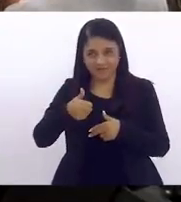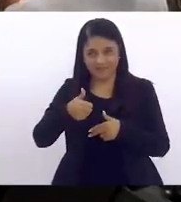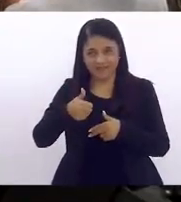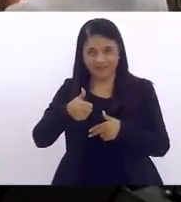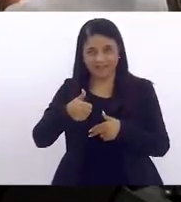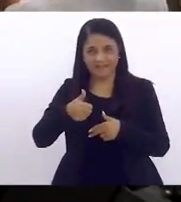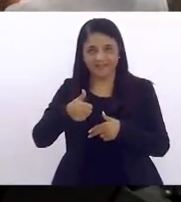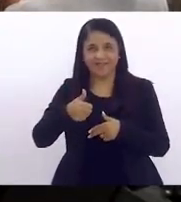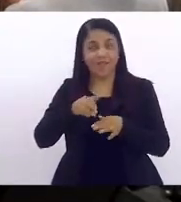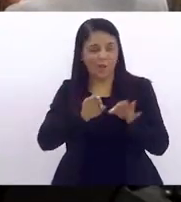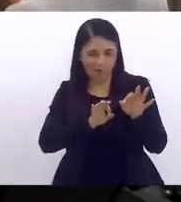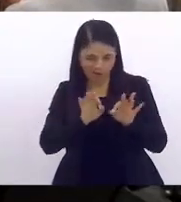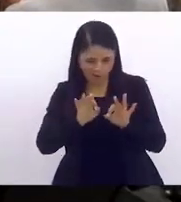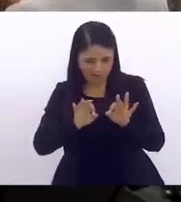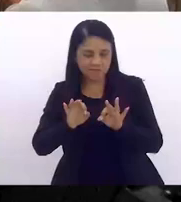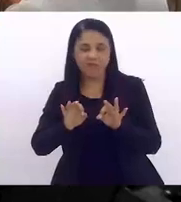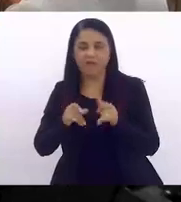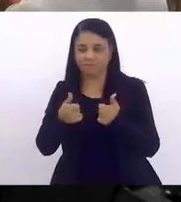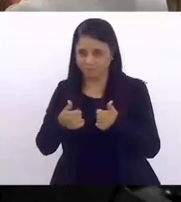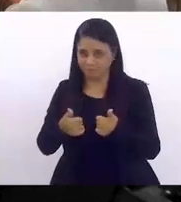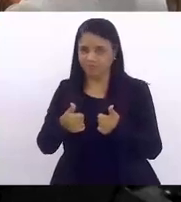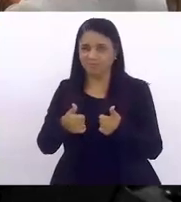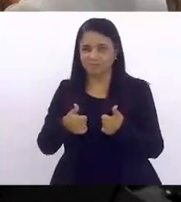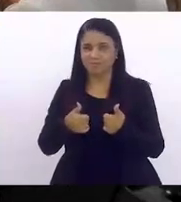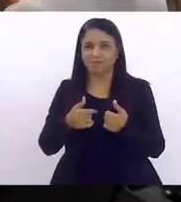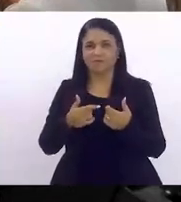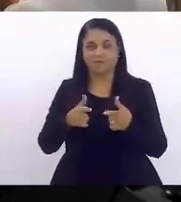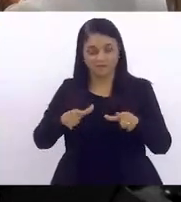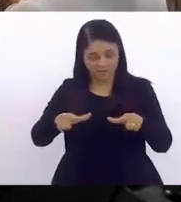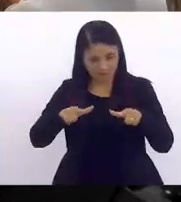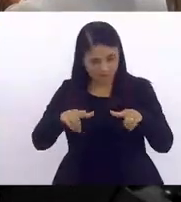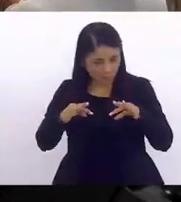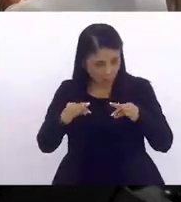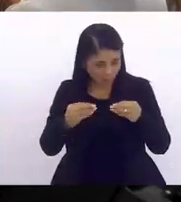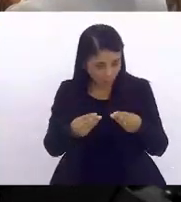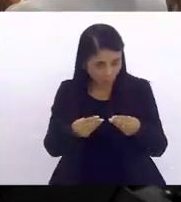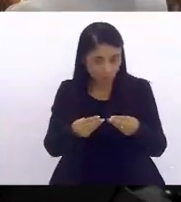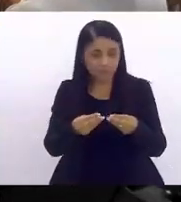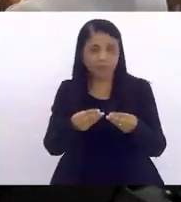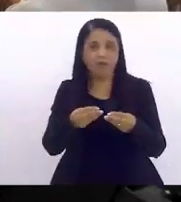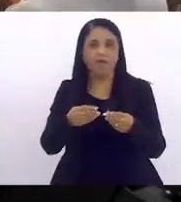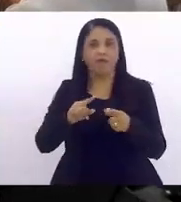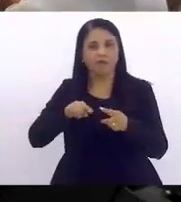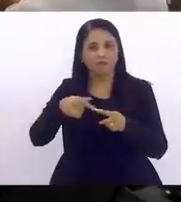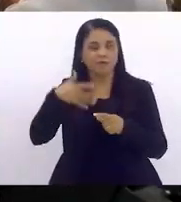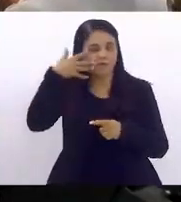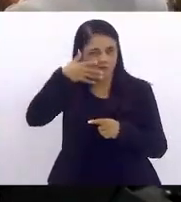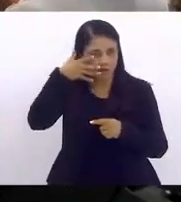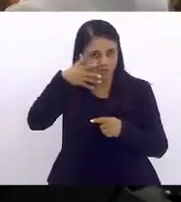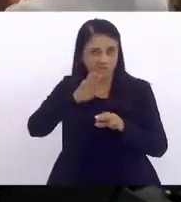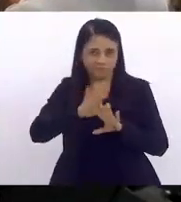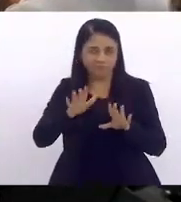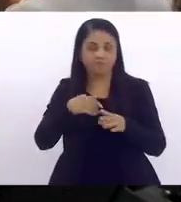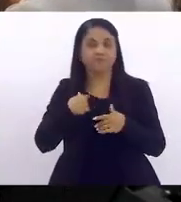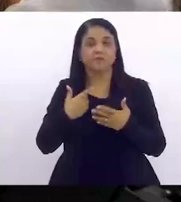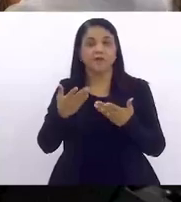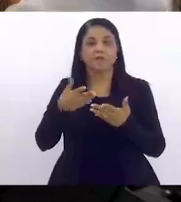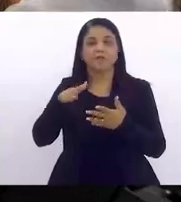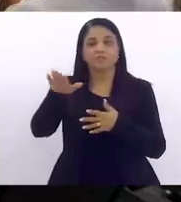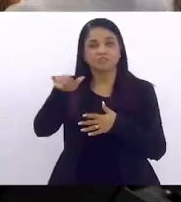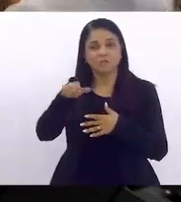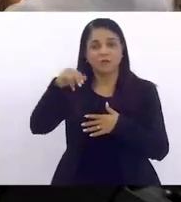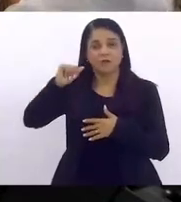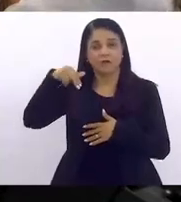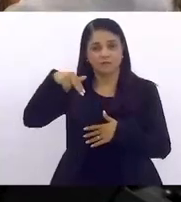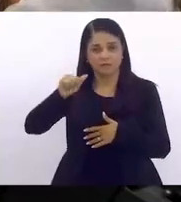tem que ter isso, é organizado. Tudo planejado. Vamos, que a gente entregar tudo e aí já fala e a gente vai para o encerramento. Agora vou chamar a Ana Maria